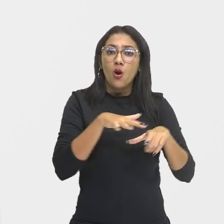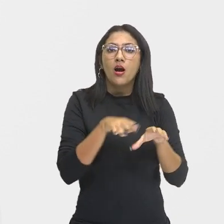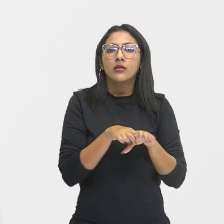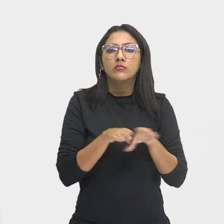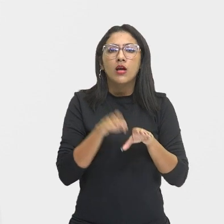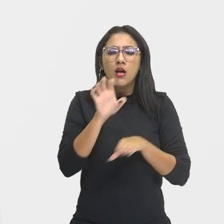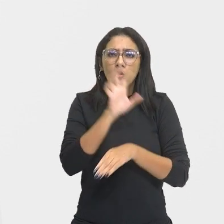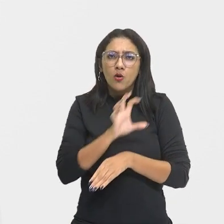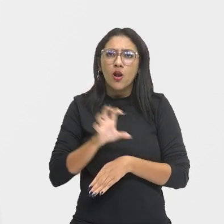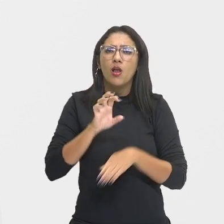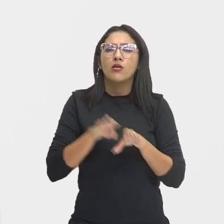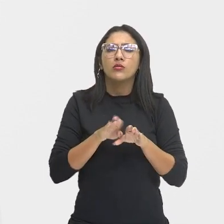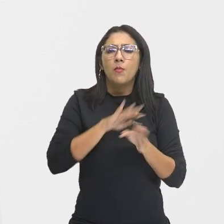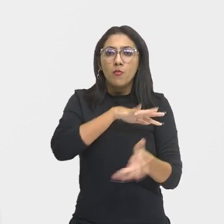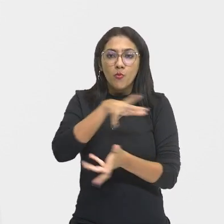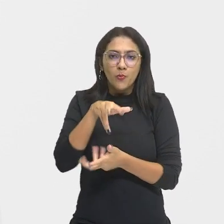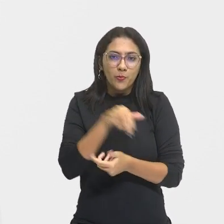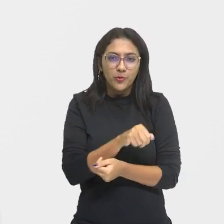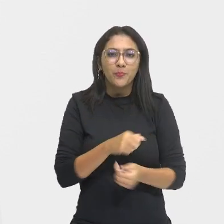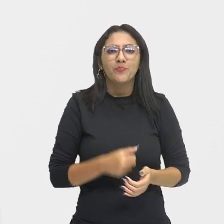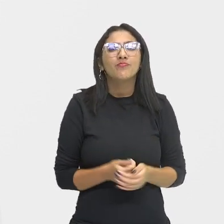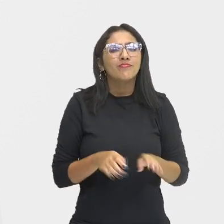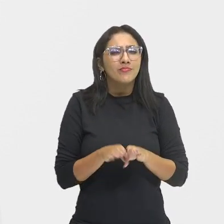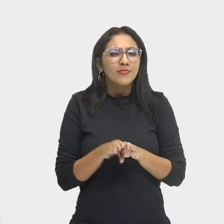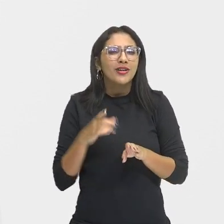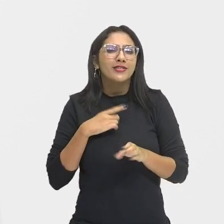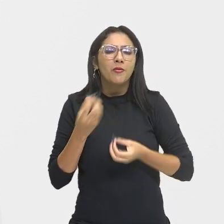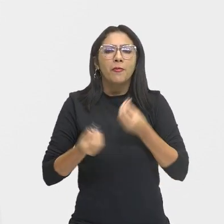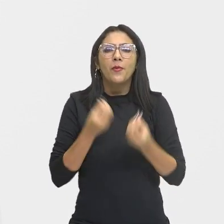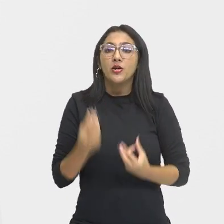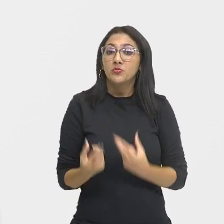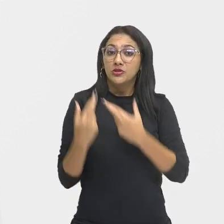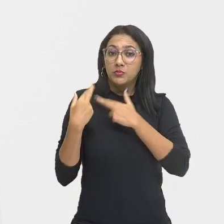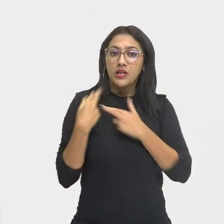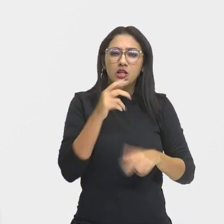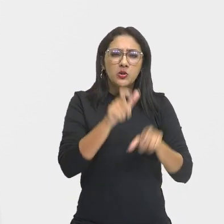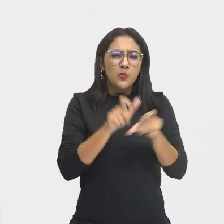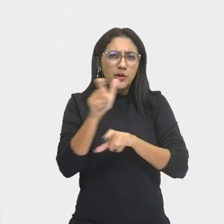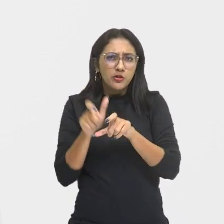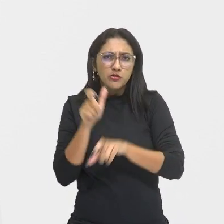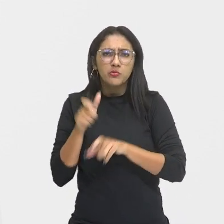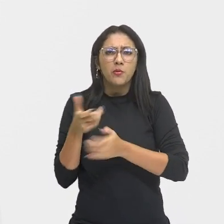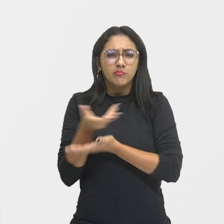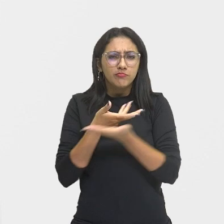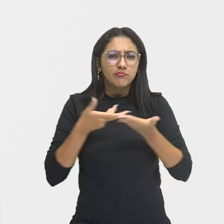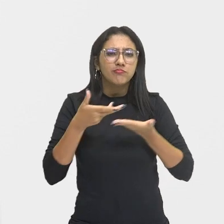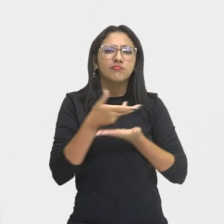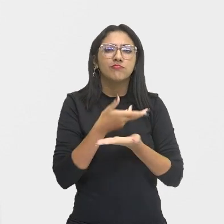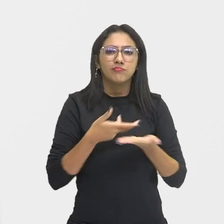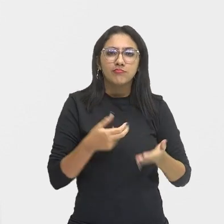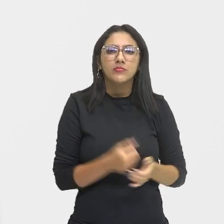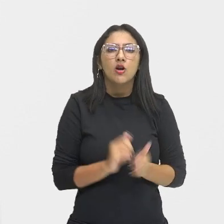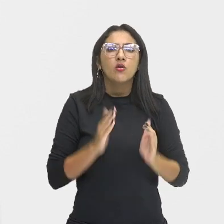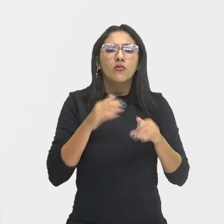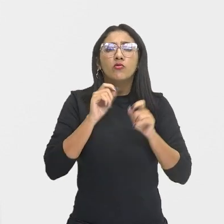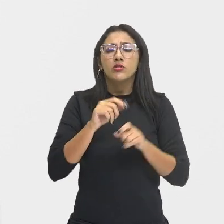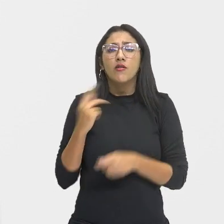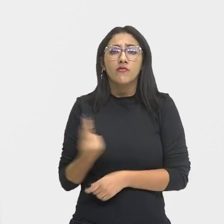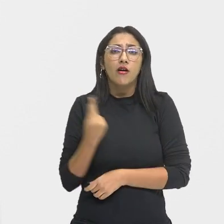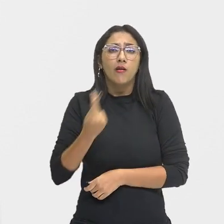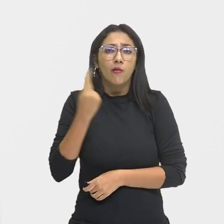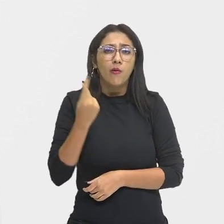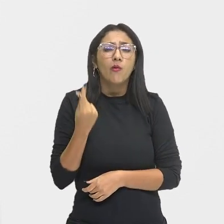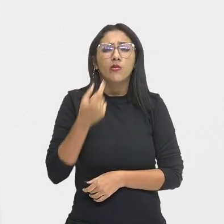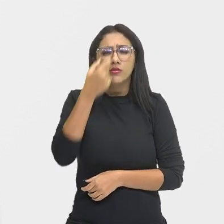regional, nacional e global, bem como o papel desempenhado pelos sujeitos e coletividades mediante os valores